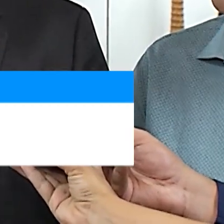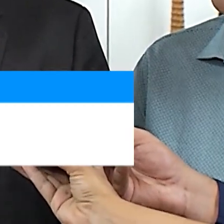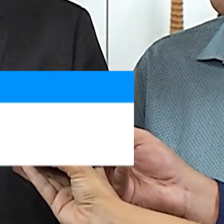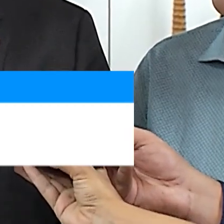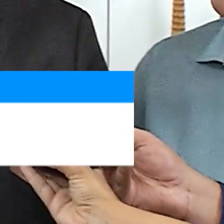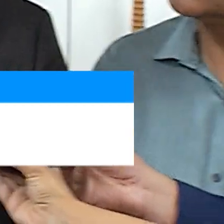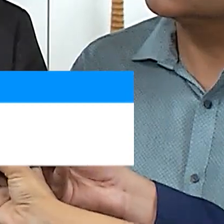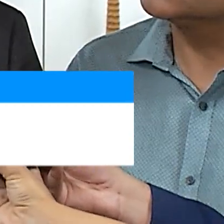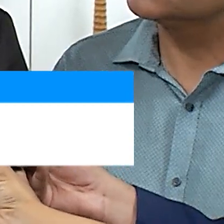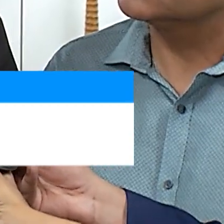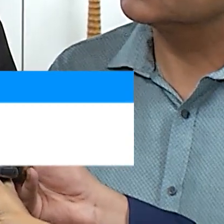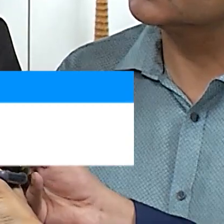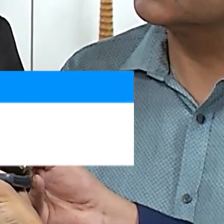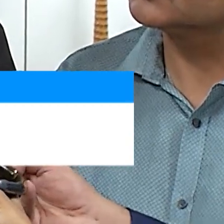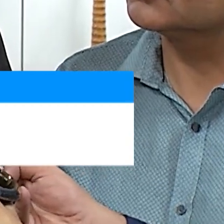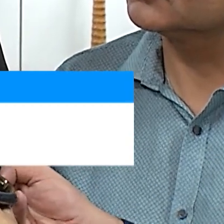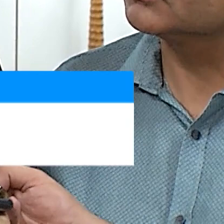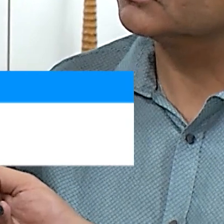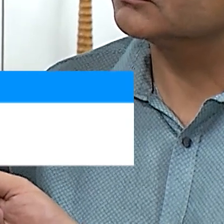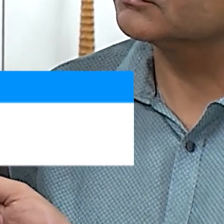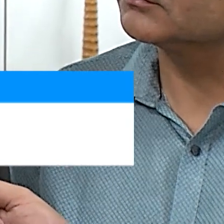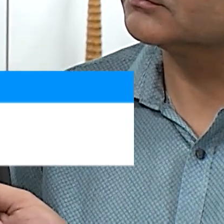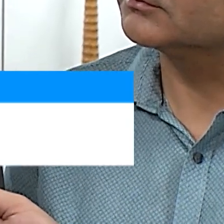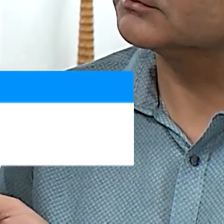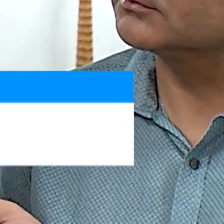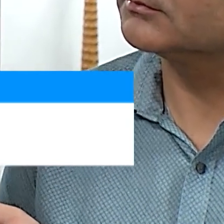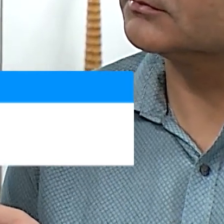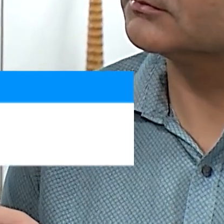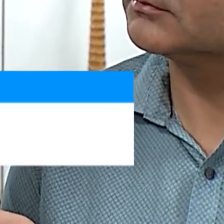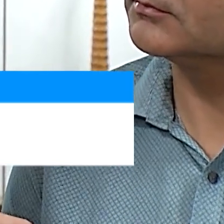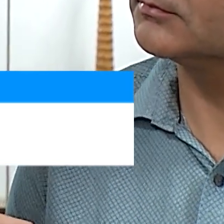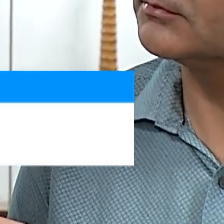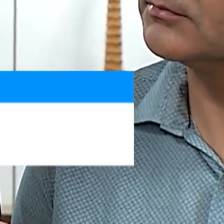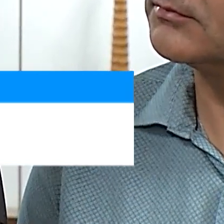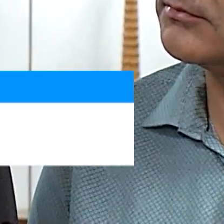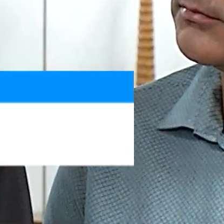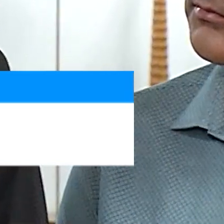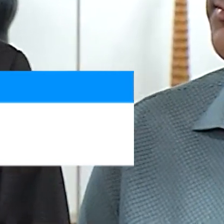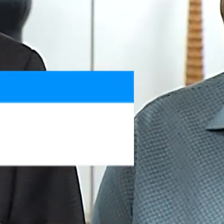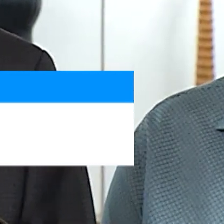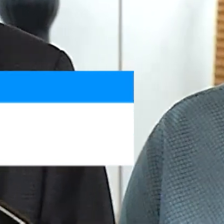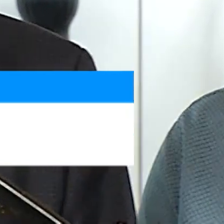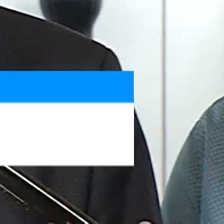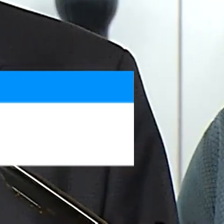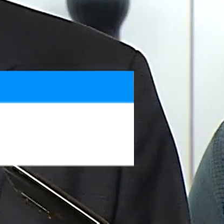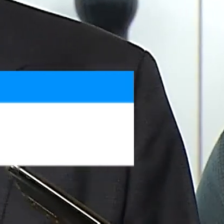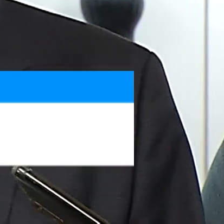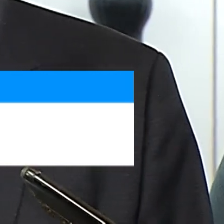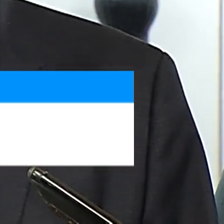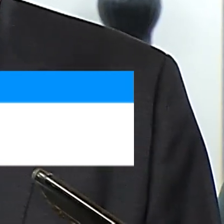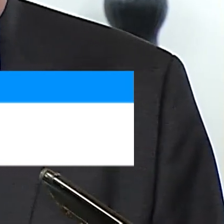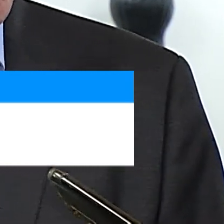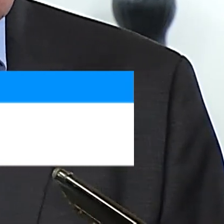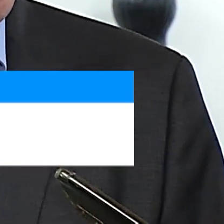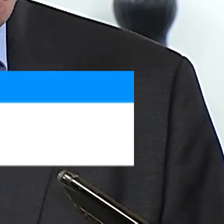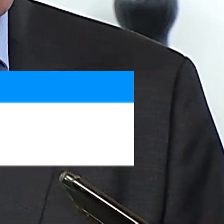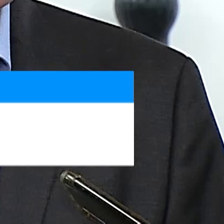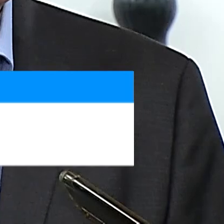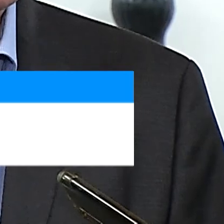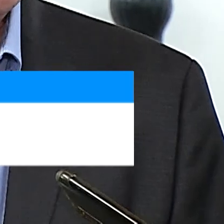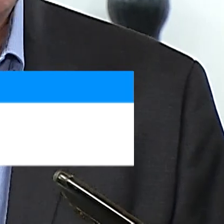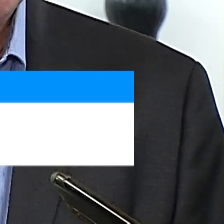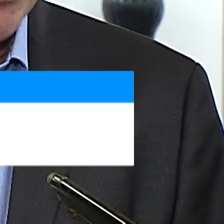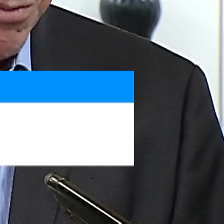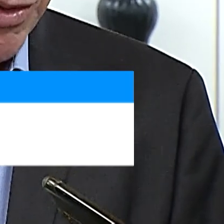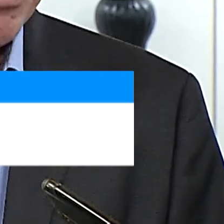meta dessa 11ª legislatura, que participam os 24 senhores deputados, é a gente entregar até o próximo dia